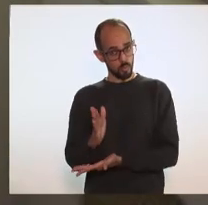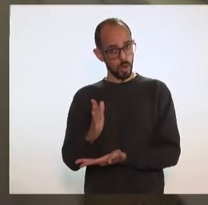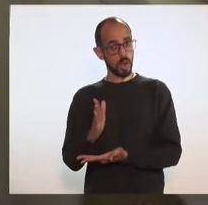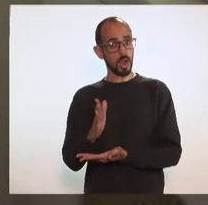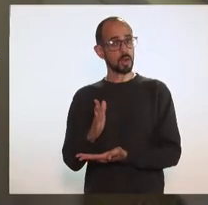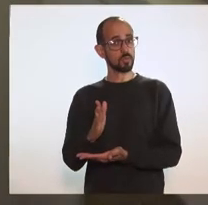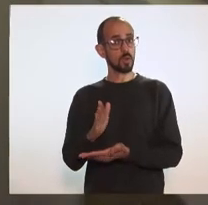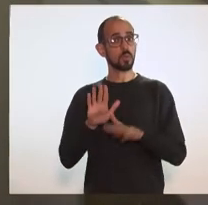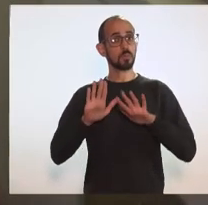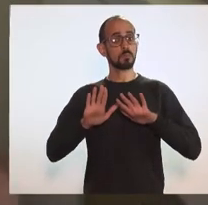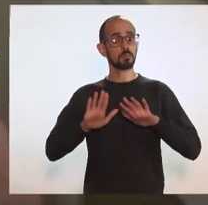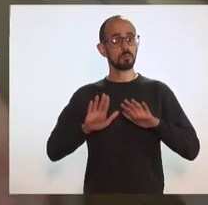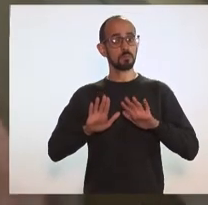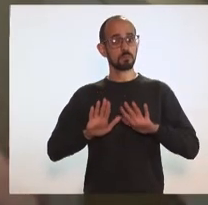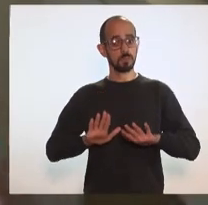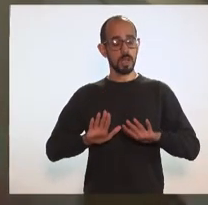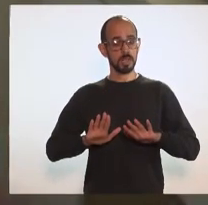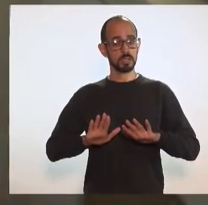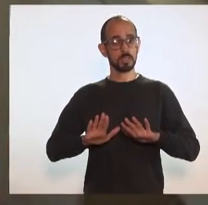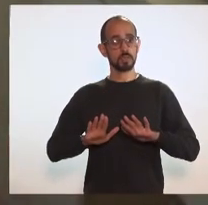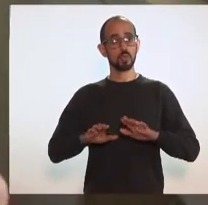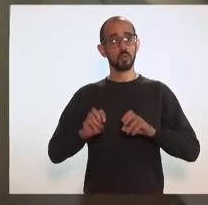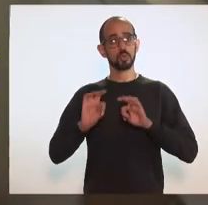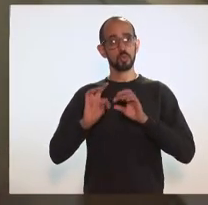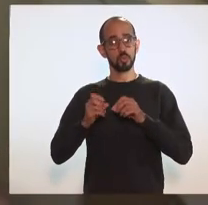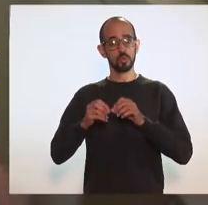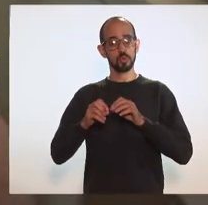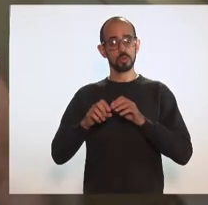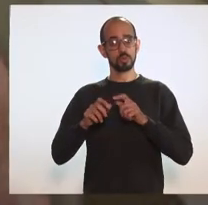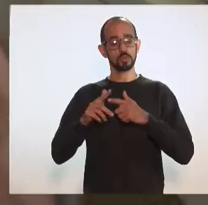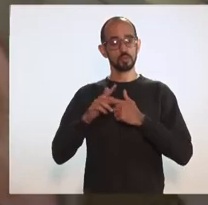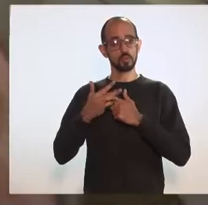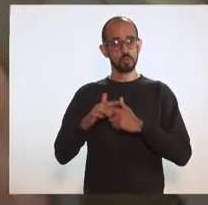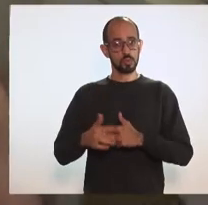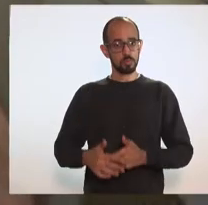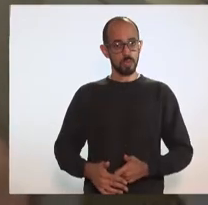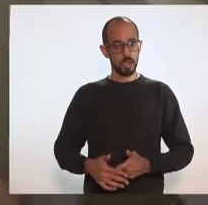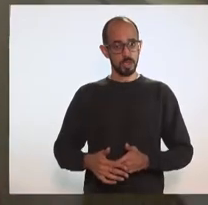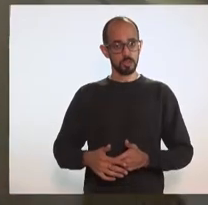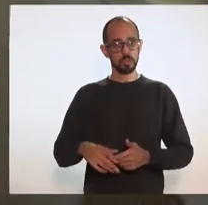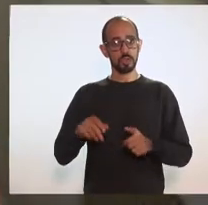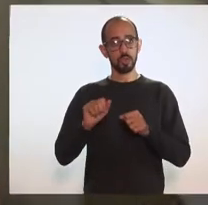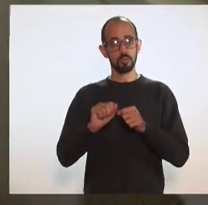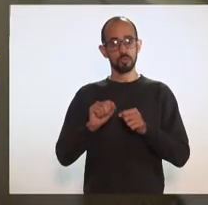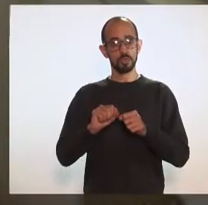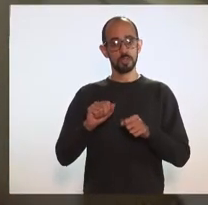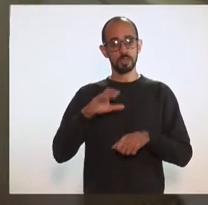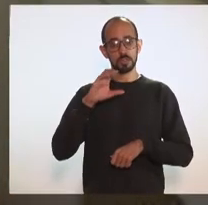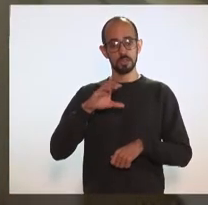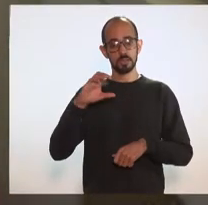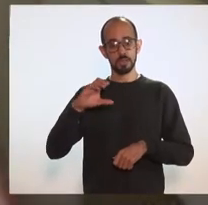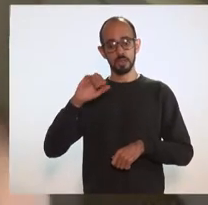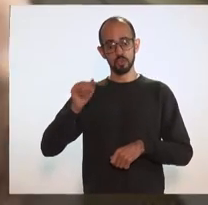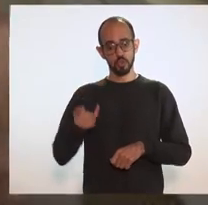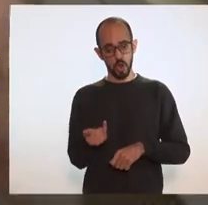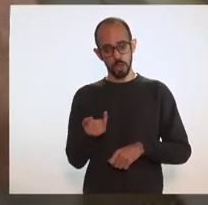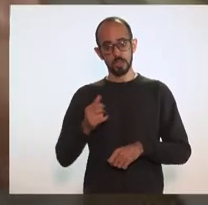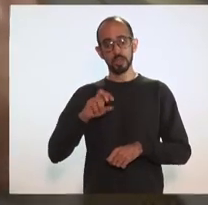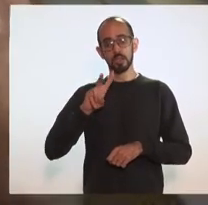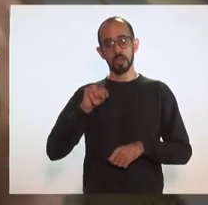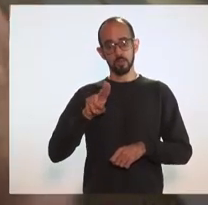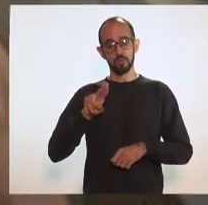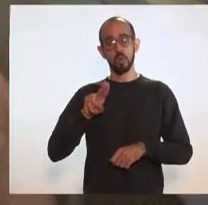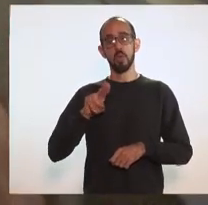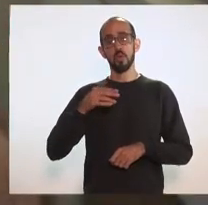favorável com as emendas que eu fiz na ccj e que vou repetir